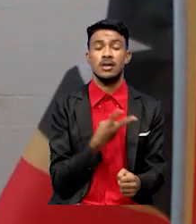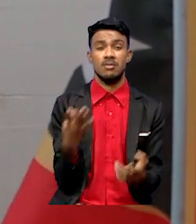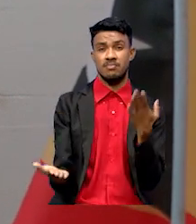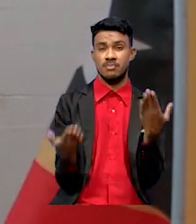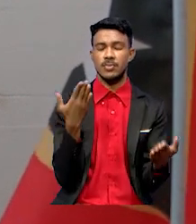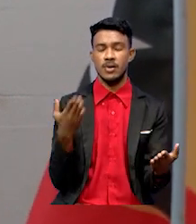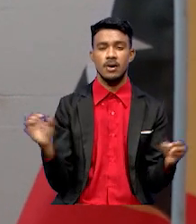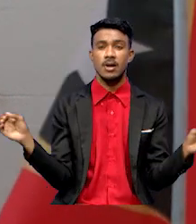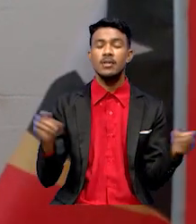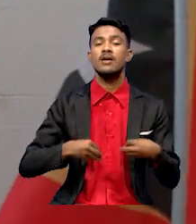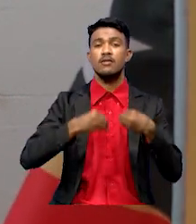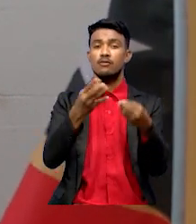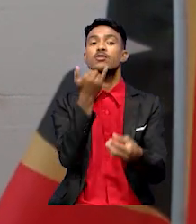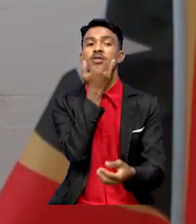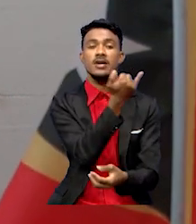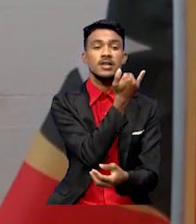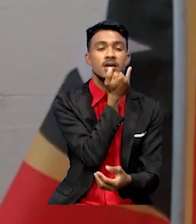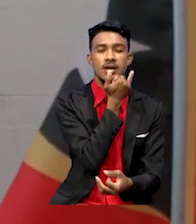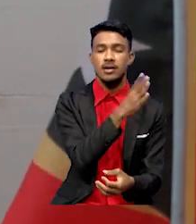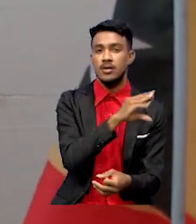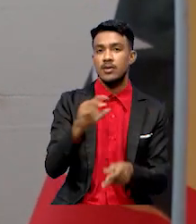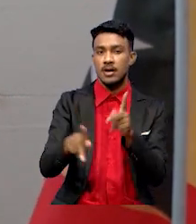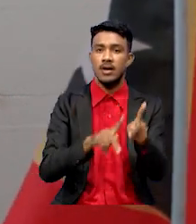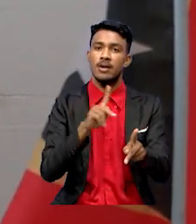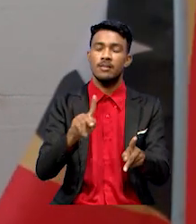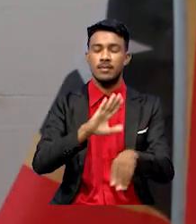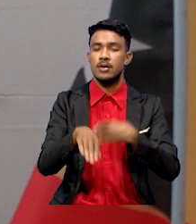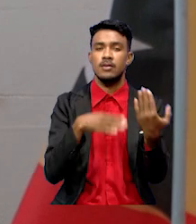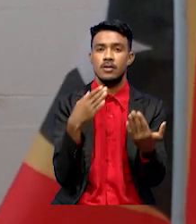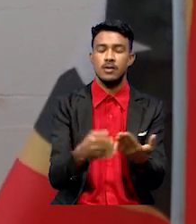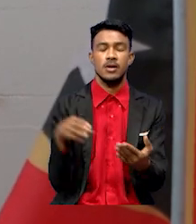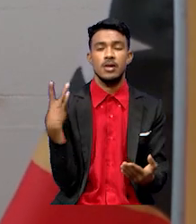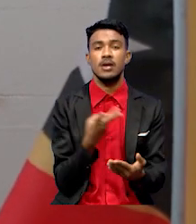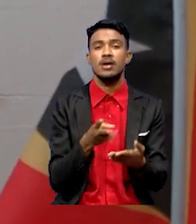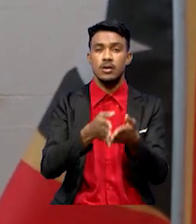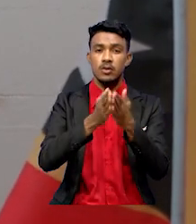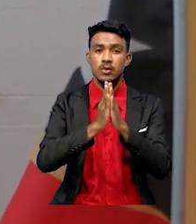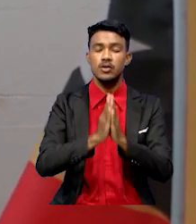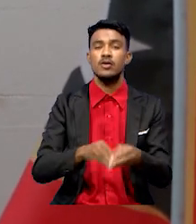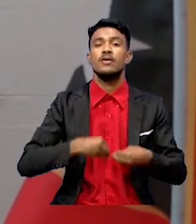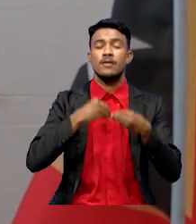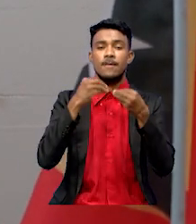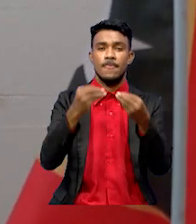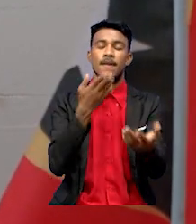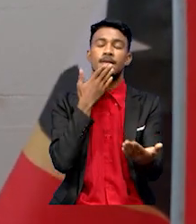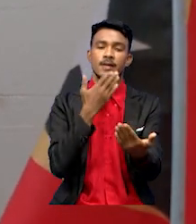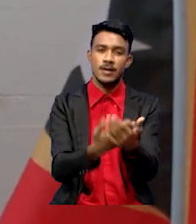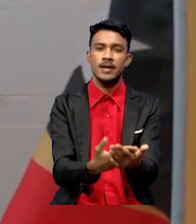bele badun tundun sai, incluímos sociedade civil. Mas ita husu boa vontade, boa fé,